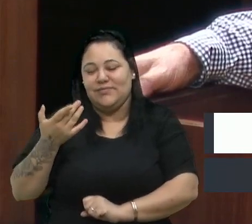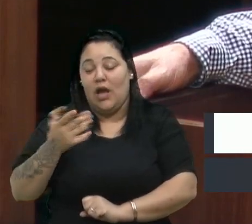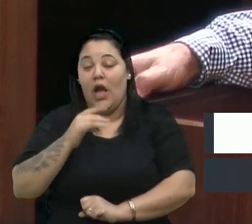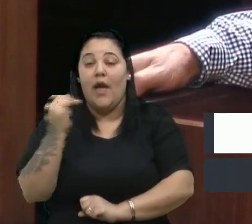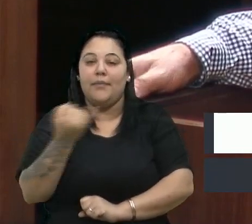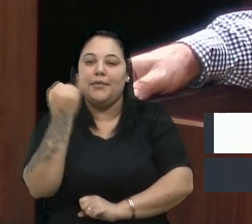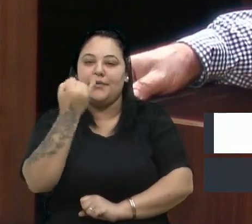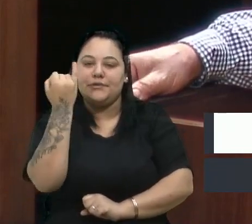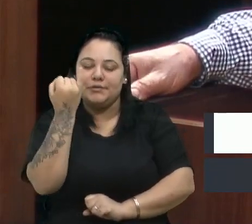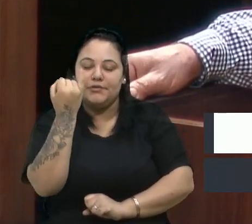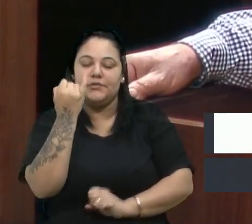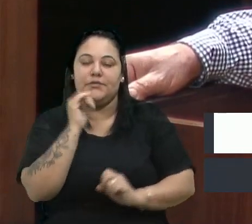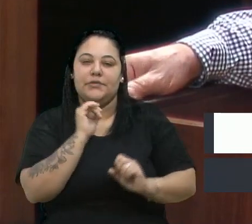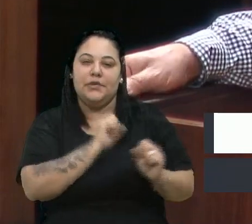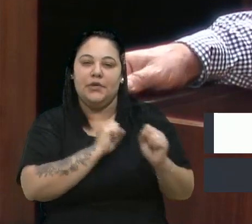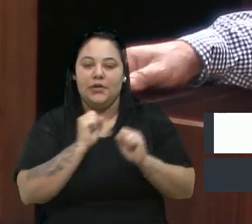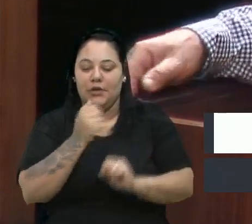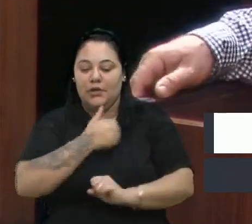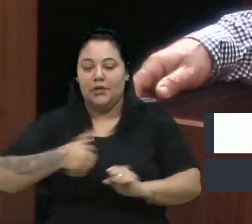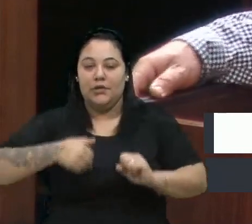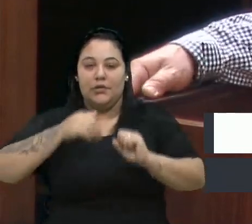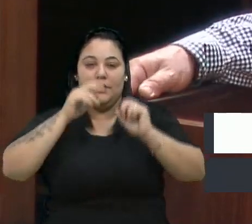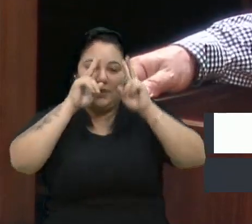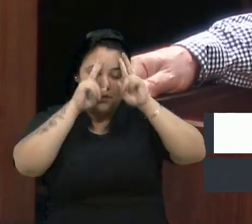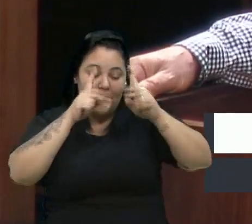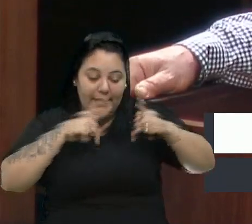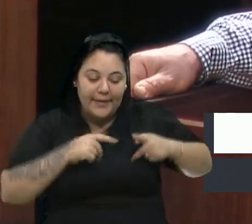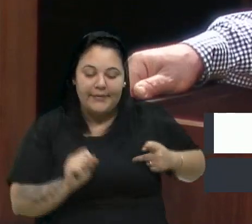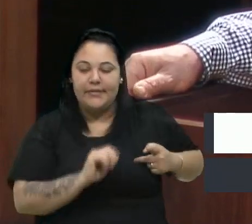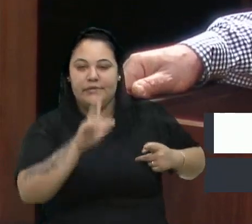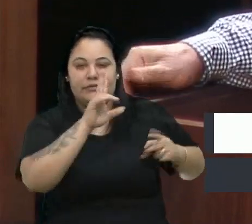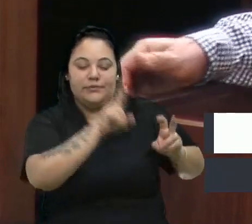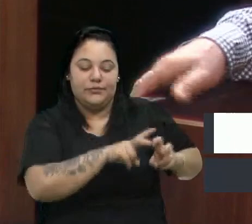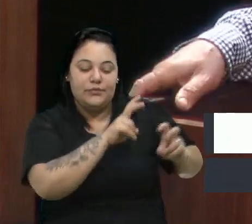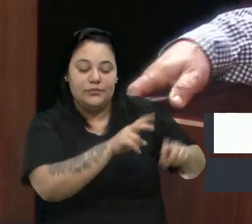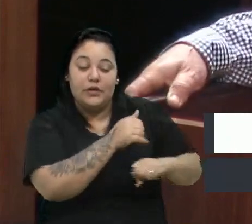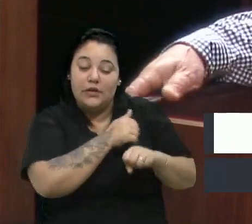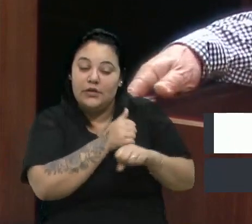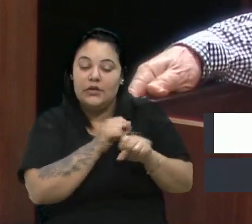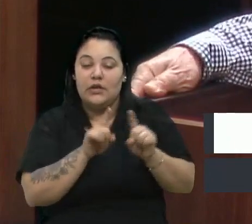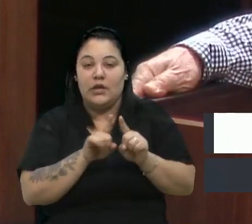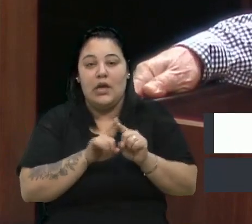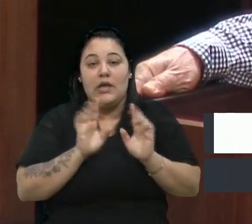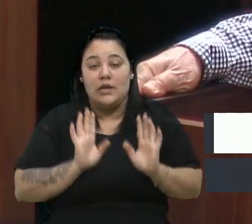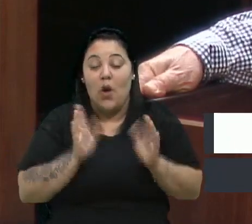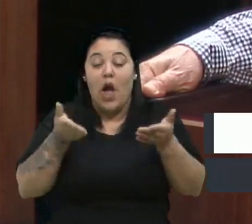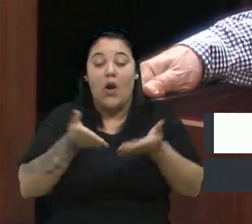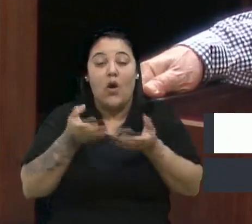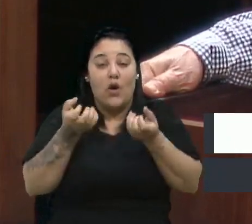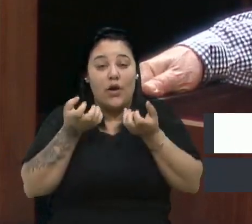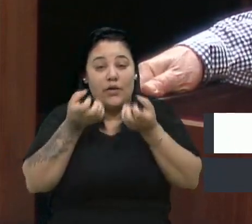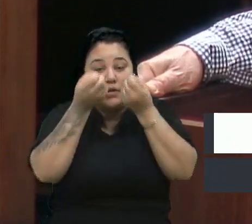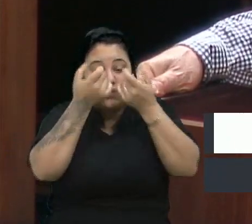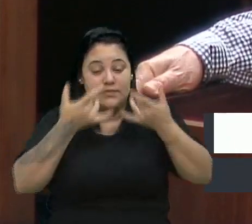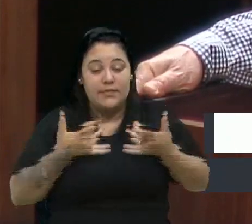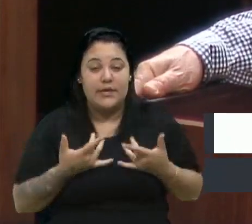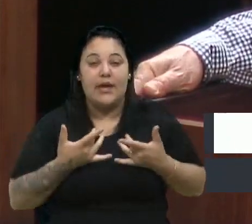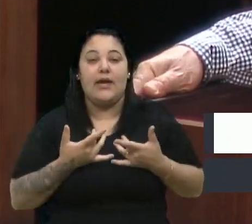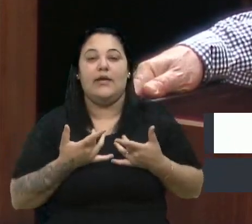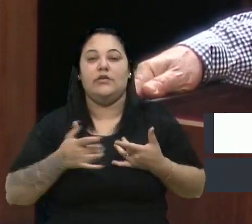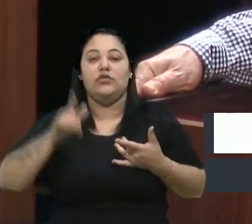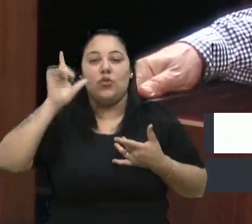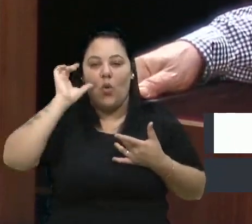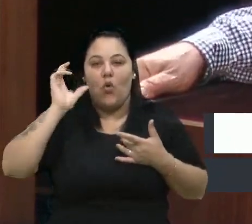reconheça a valorização dos nossos agricultores. Então, no primeiro momento, queria deixar isso de uma situação